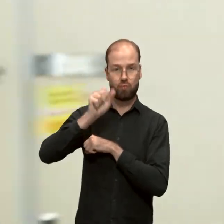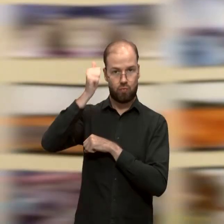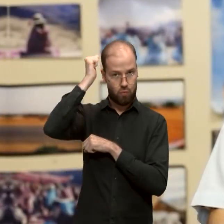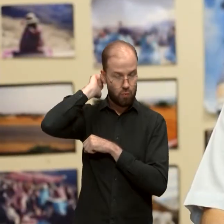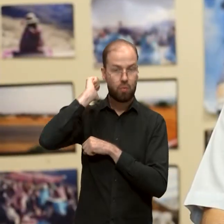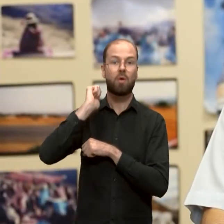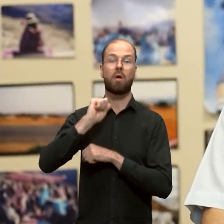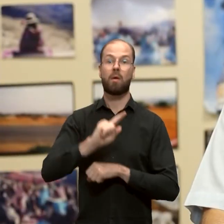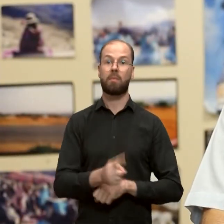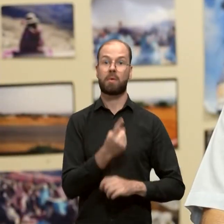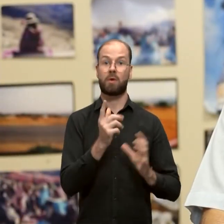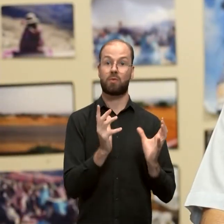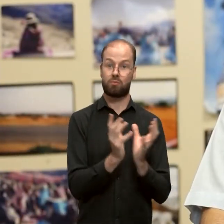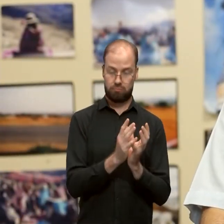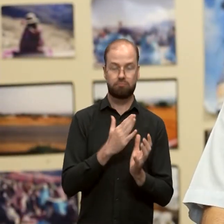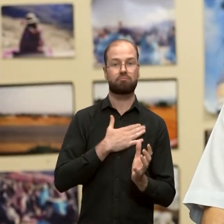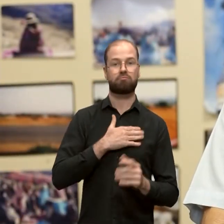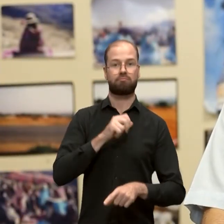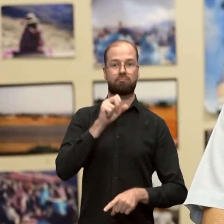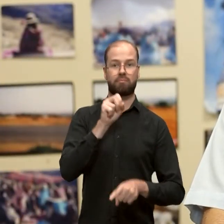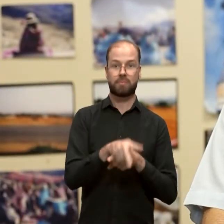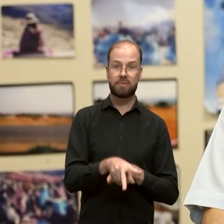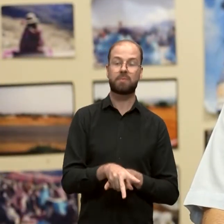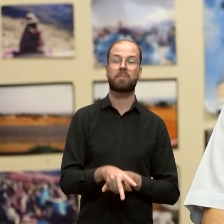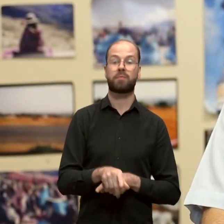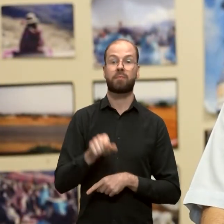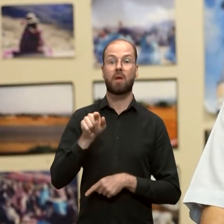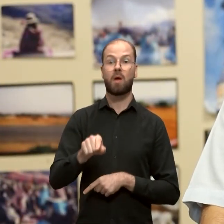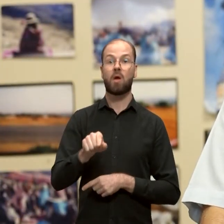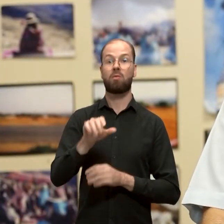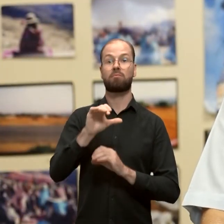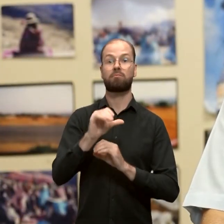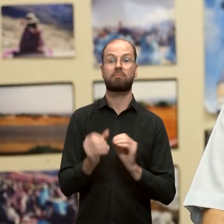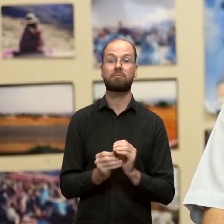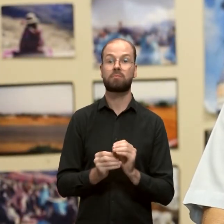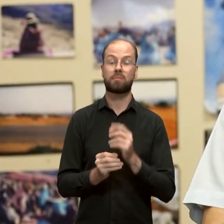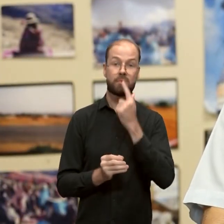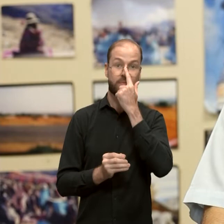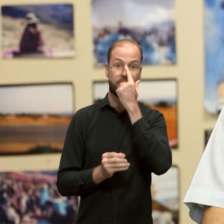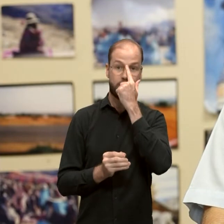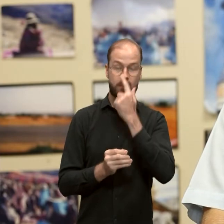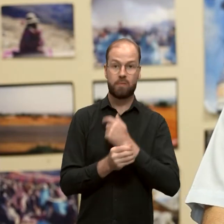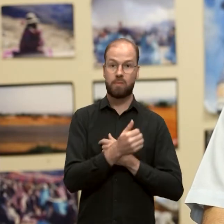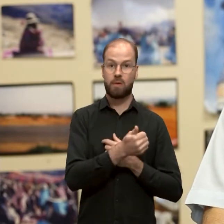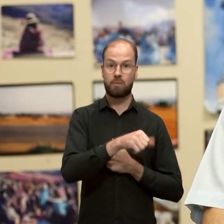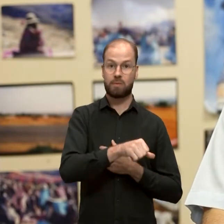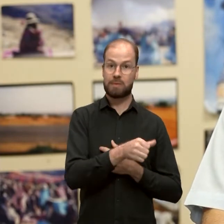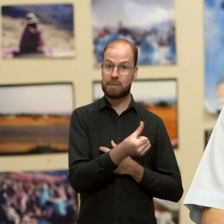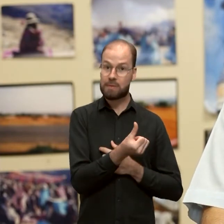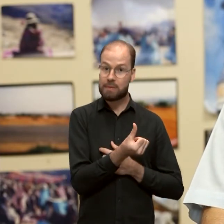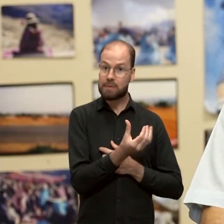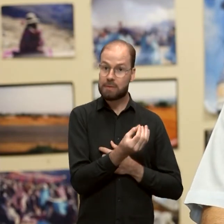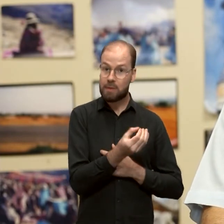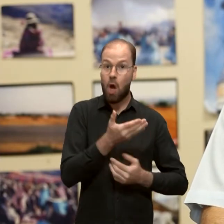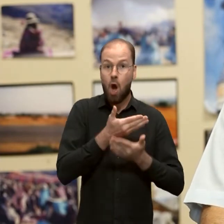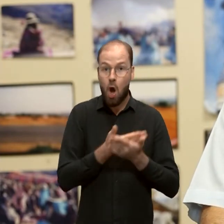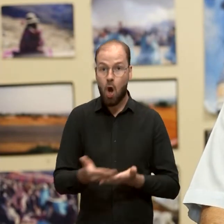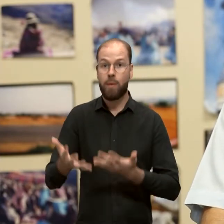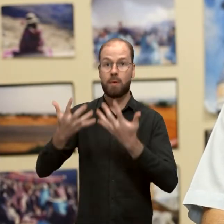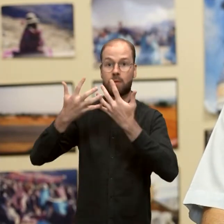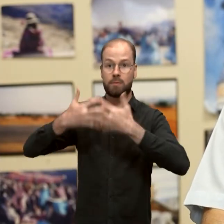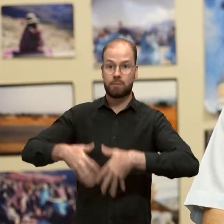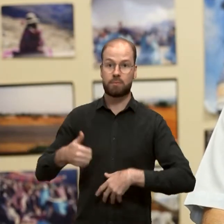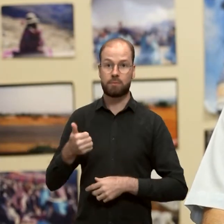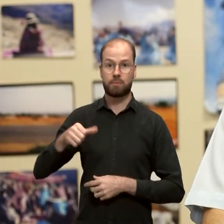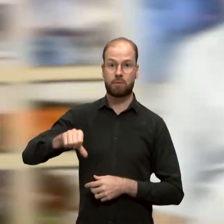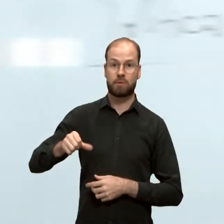fiz o vestibular. A universidade é de 60, mas começou a funcionar em 62. Então, foi no